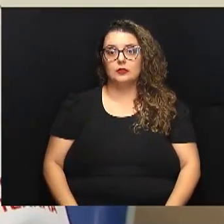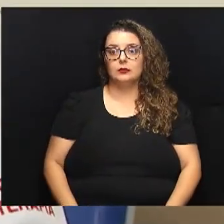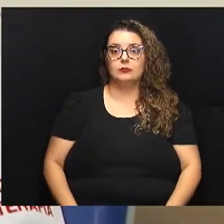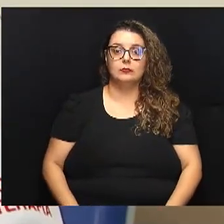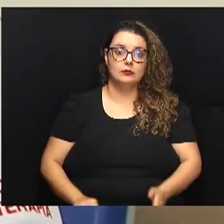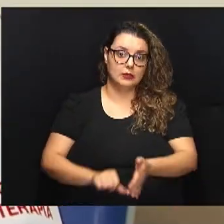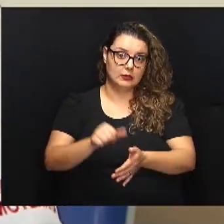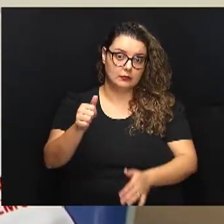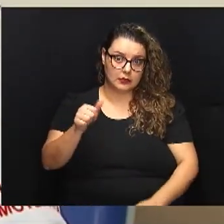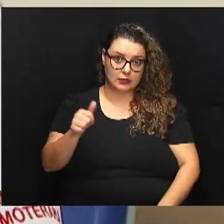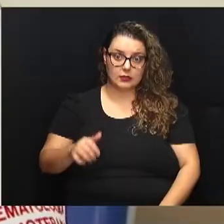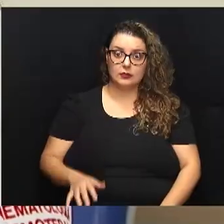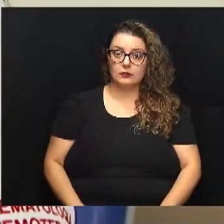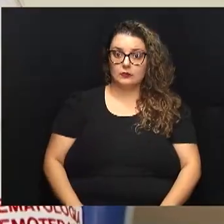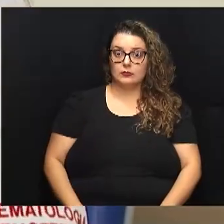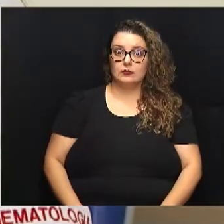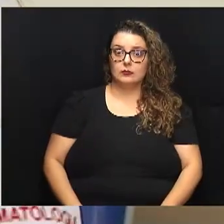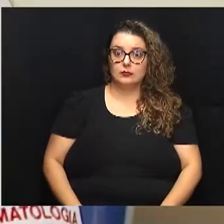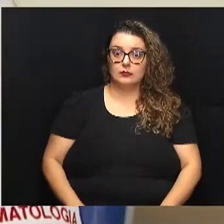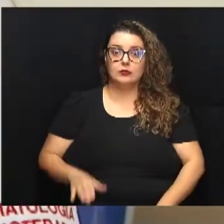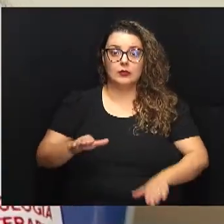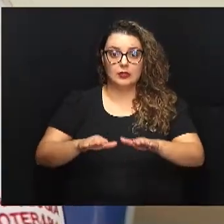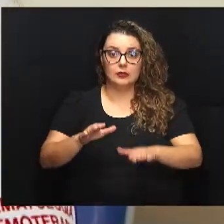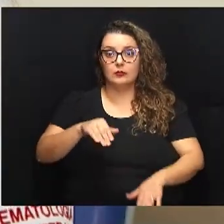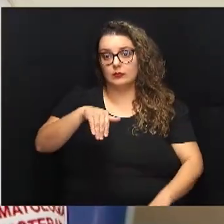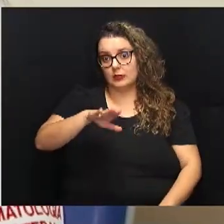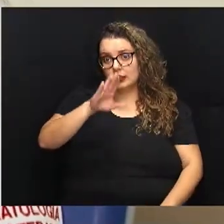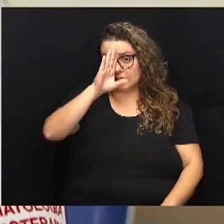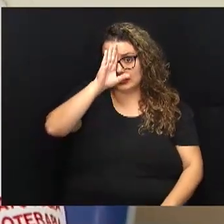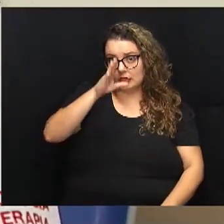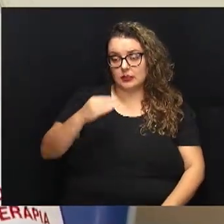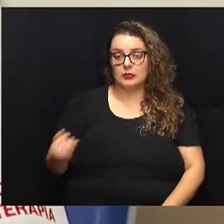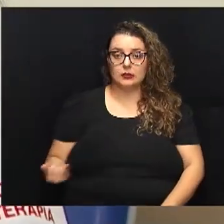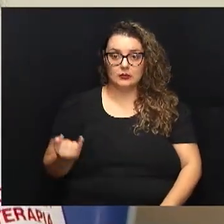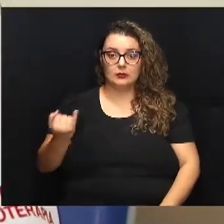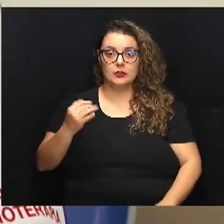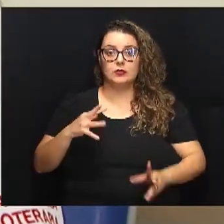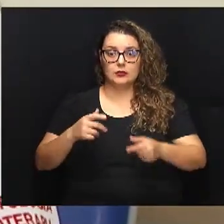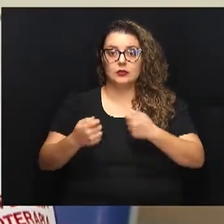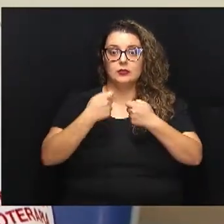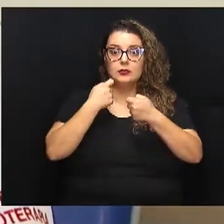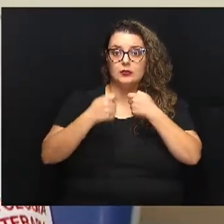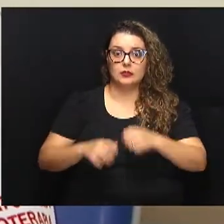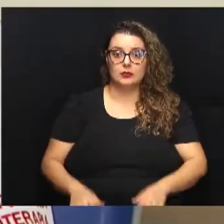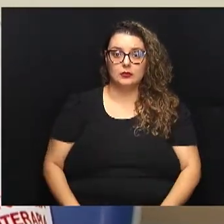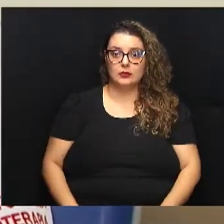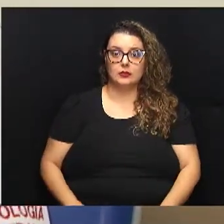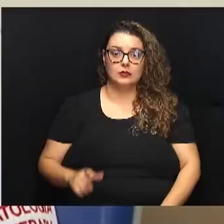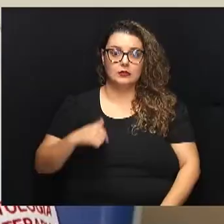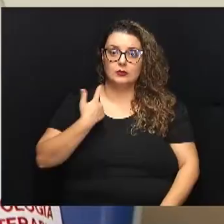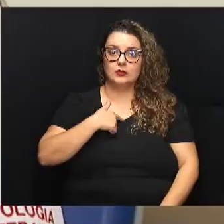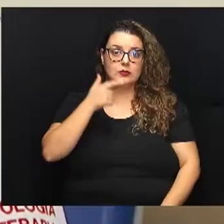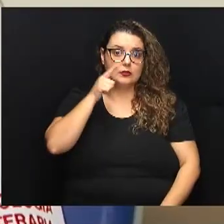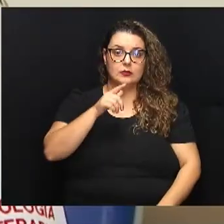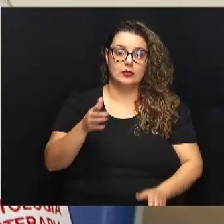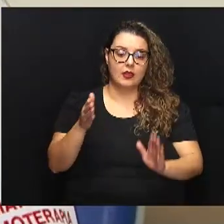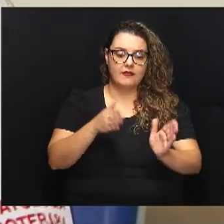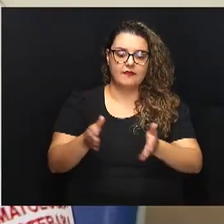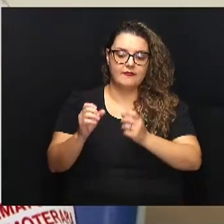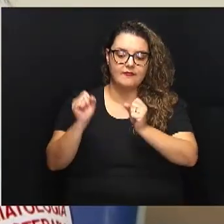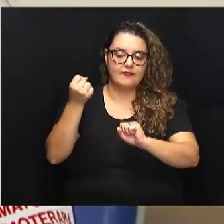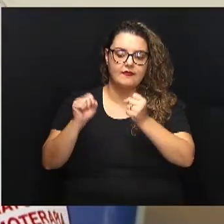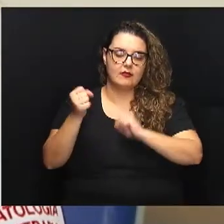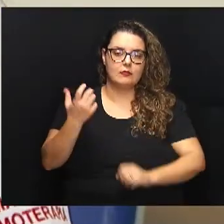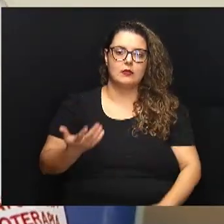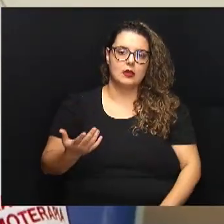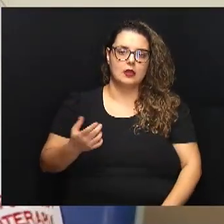primeiro, e esse talvez seja o ponto mais importante de toda a nossa entrevista, a gente não consegue fabricar sangue. Então, para a gente sustentar toda